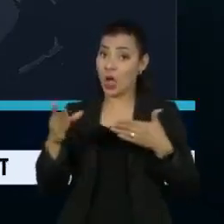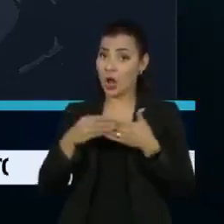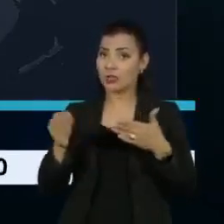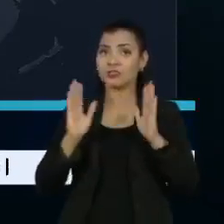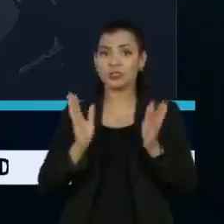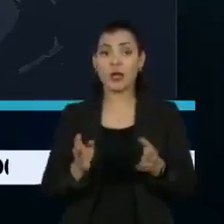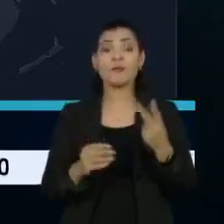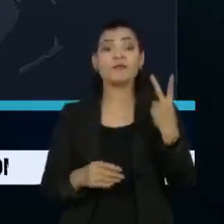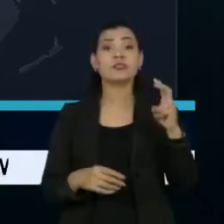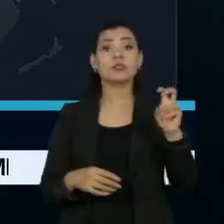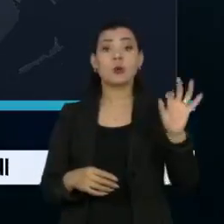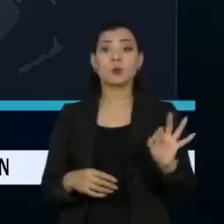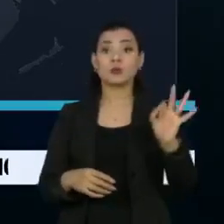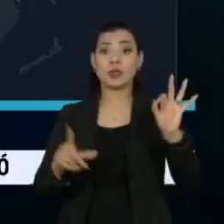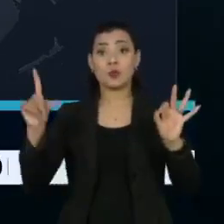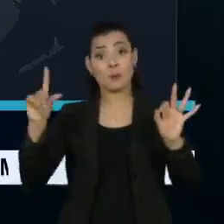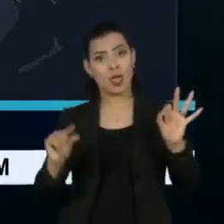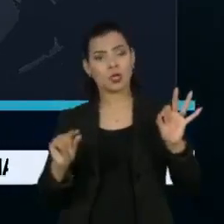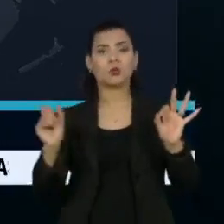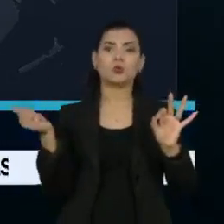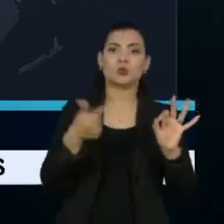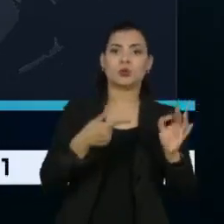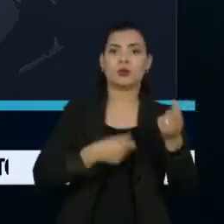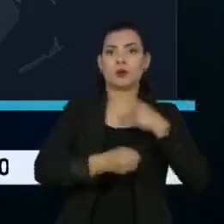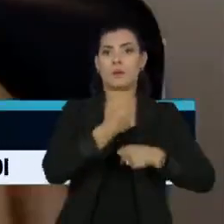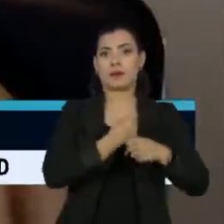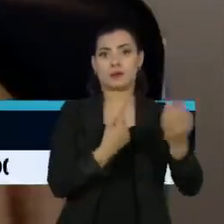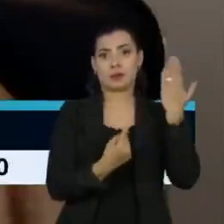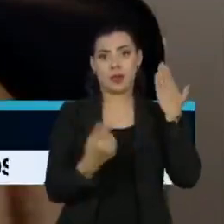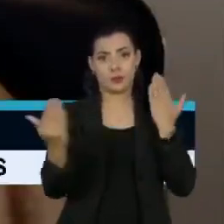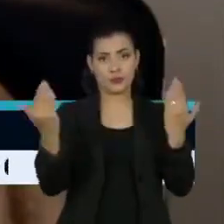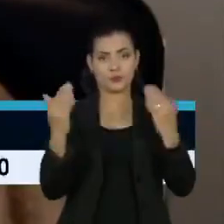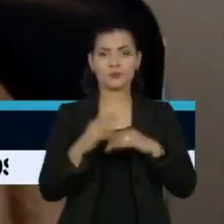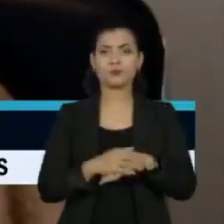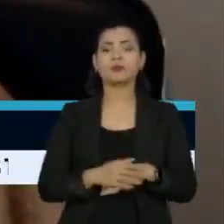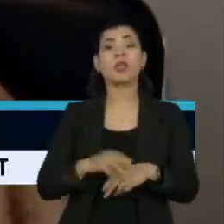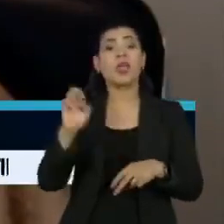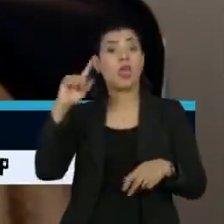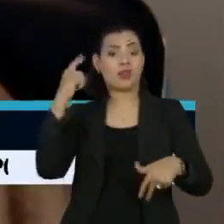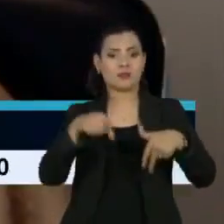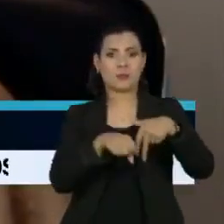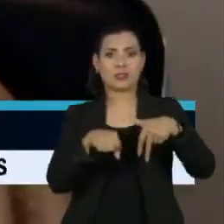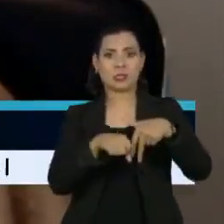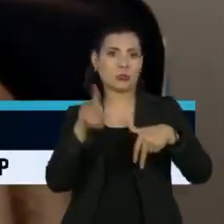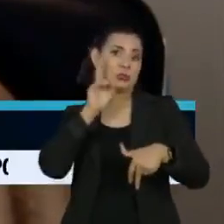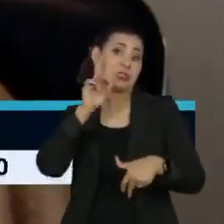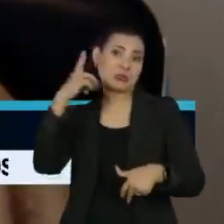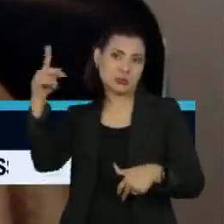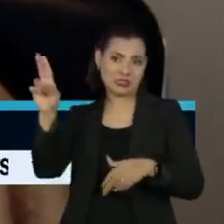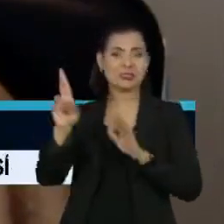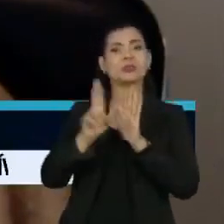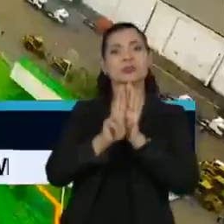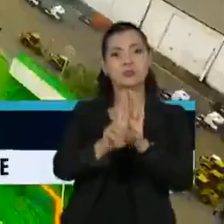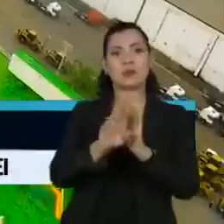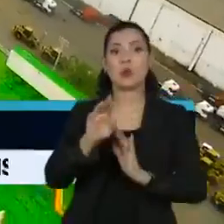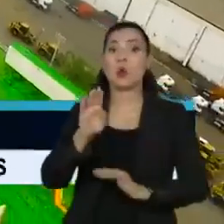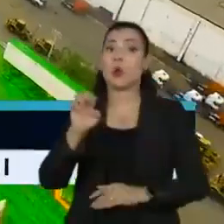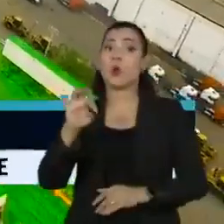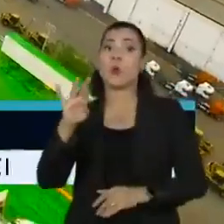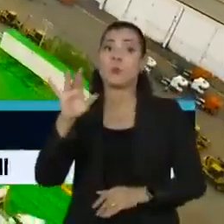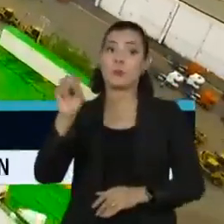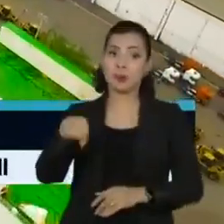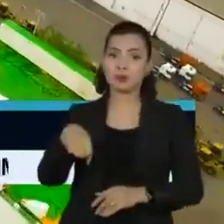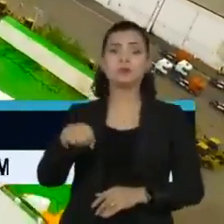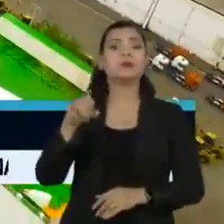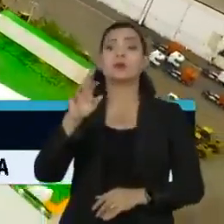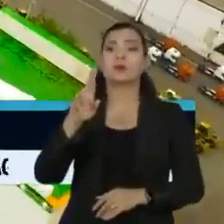dólares, 25% menos que no mesmo período do ano passado. Para o ex-embaixador do Brasil nos Estados Unidos, Rubens Barbosa, o